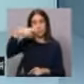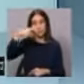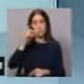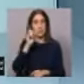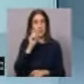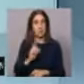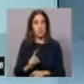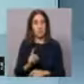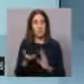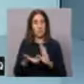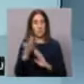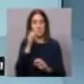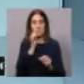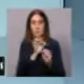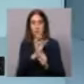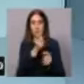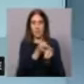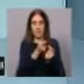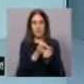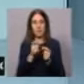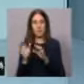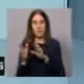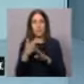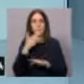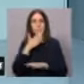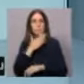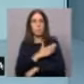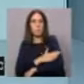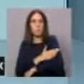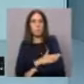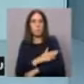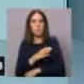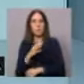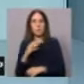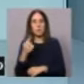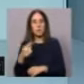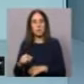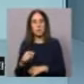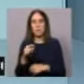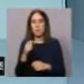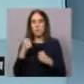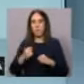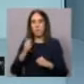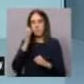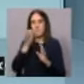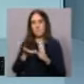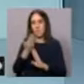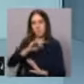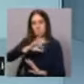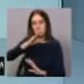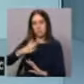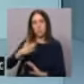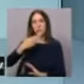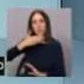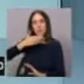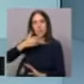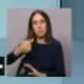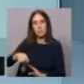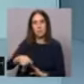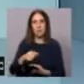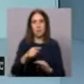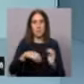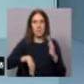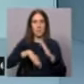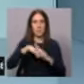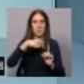frequentes nas regiões do litoral, o vento será fraco a moderado do sudoeste, superando temporariamente forte nas terras altas. Prevê-se uma temperatura máxima de 19